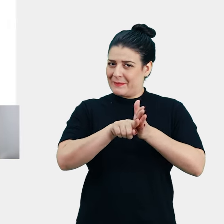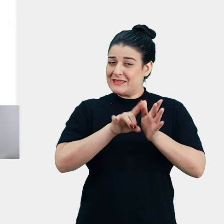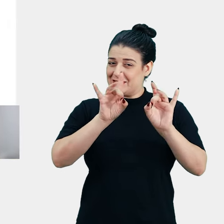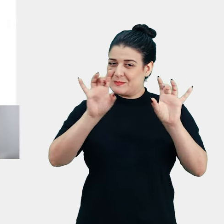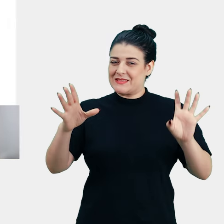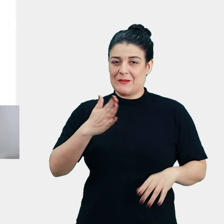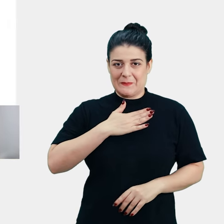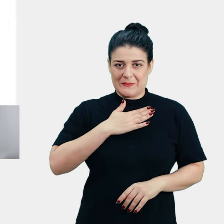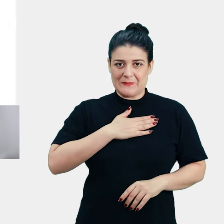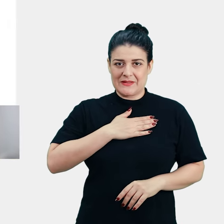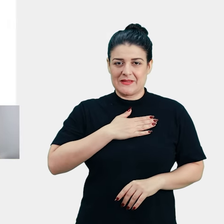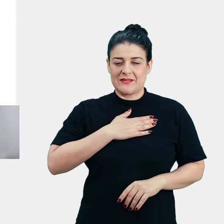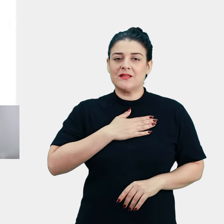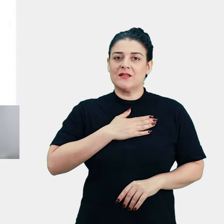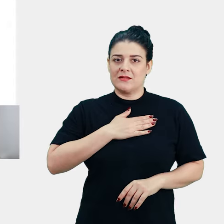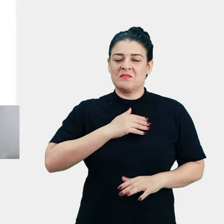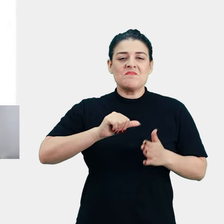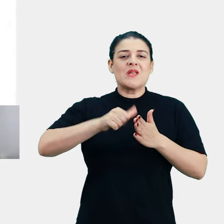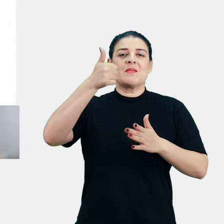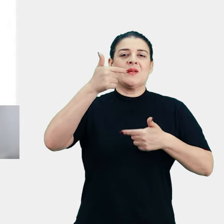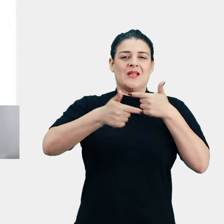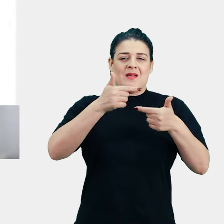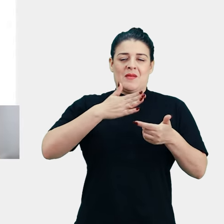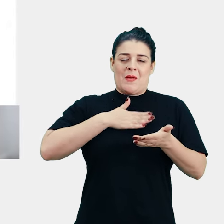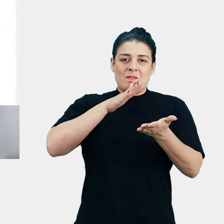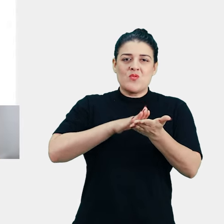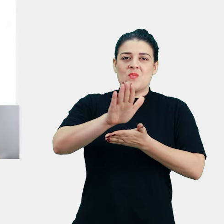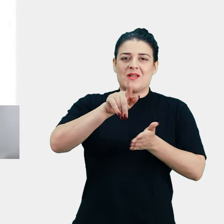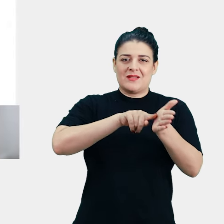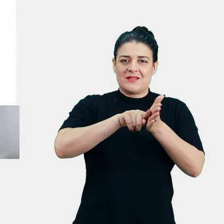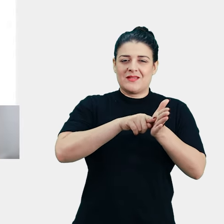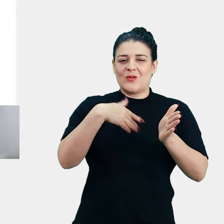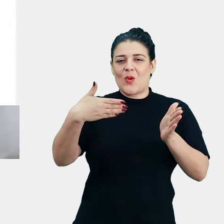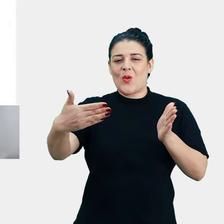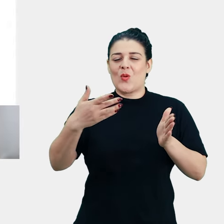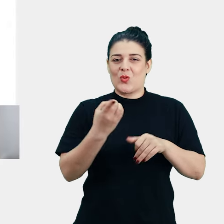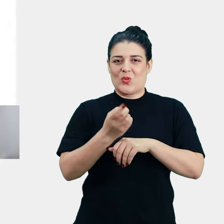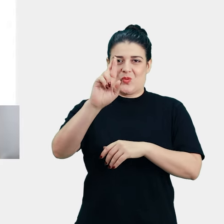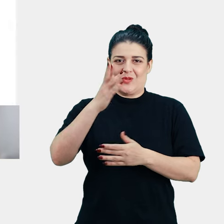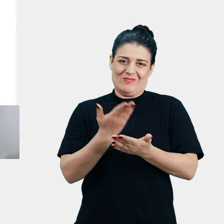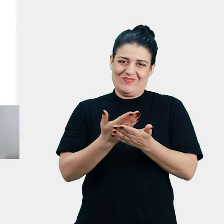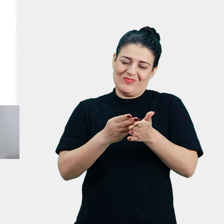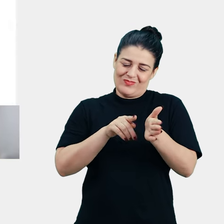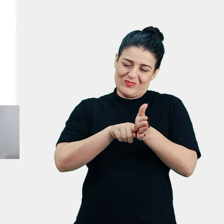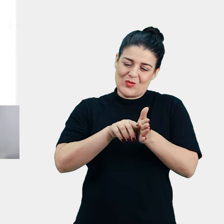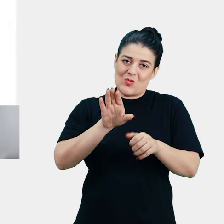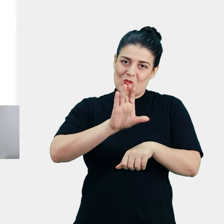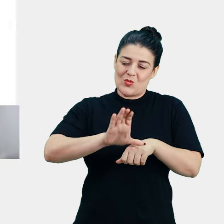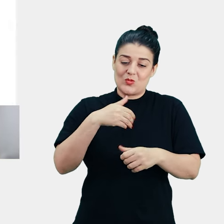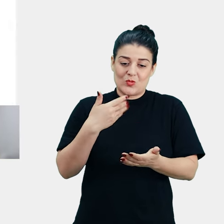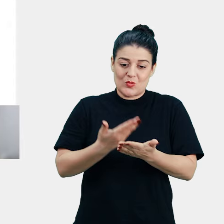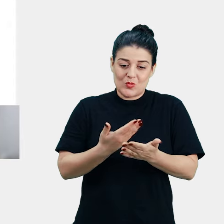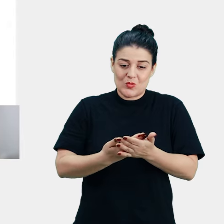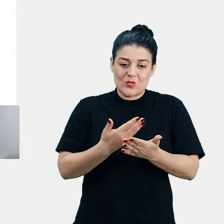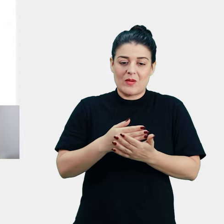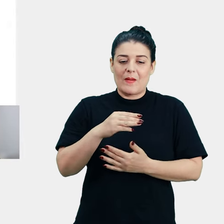para mim. Foi um dos primeiros trabalhos que eu publiquei no longo do meu doutorado, tá, pessoal? Onde eu fiz um estudo de